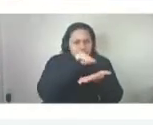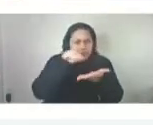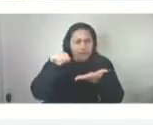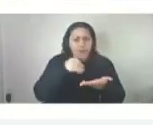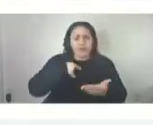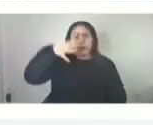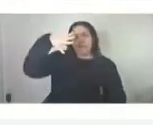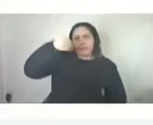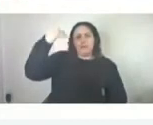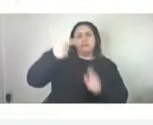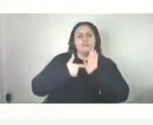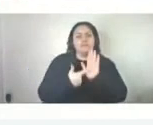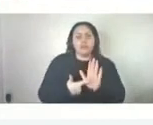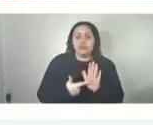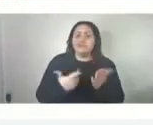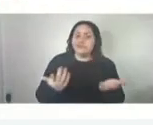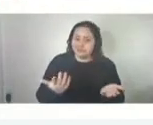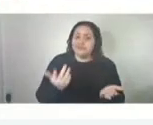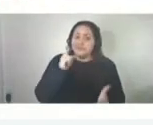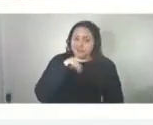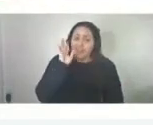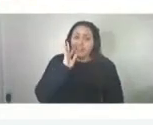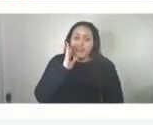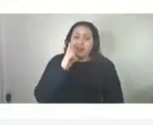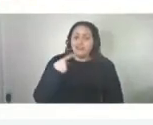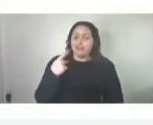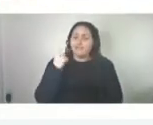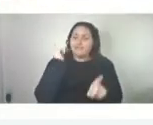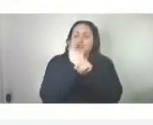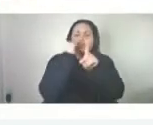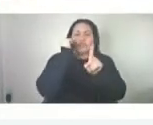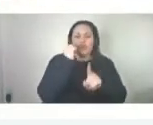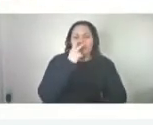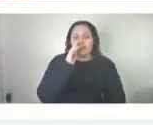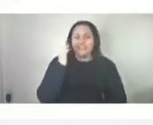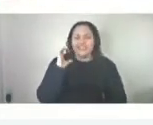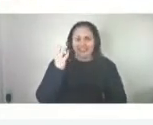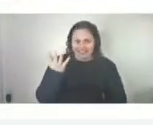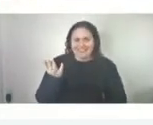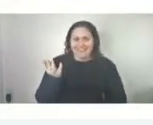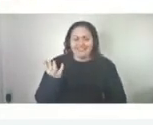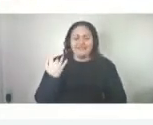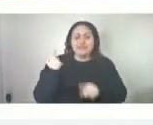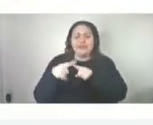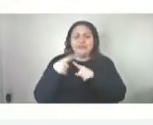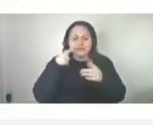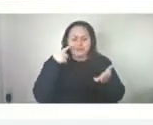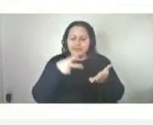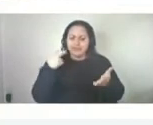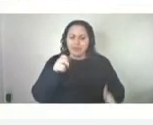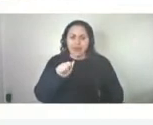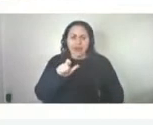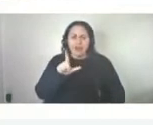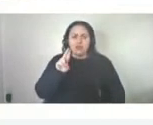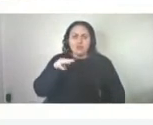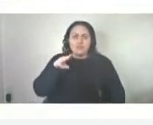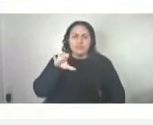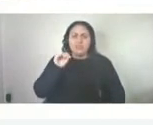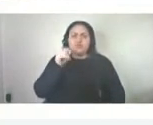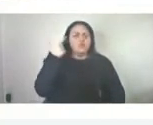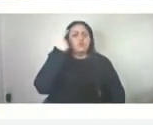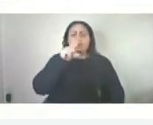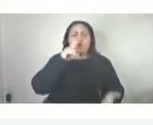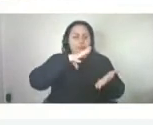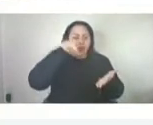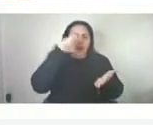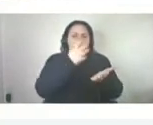né, tentando construir uma obra de arte. A gente fez uma descoberta científica, e vocês estão conseguindo visualizar os bonecos aí,